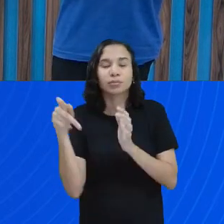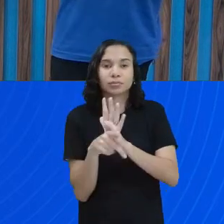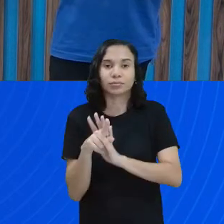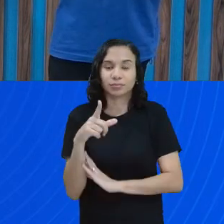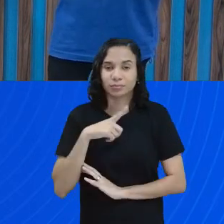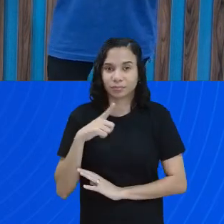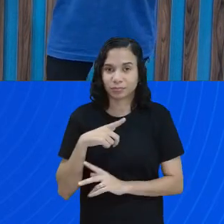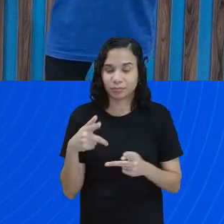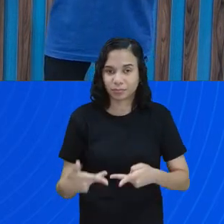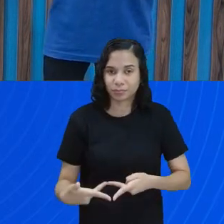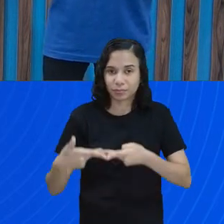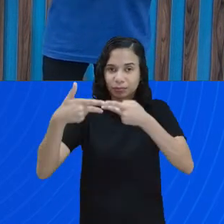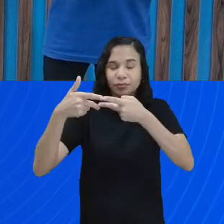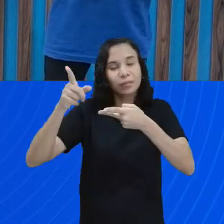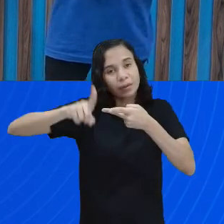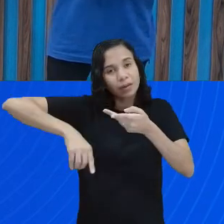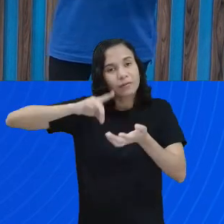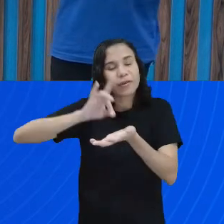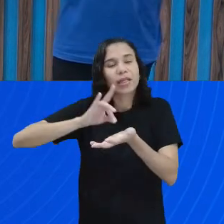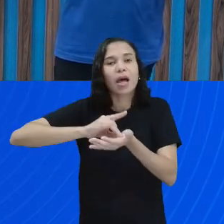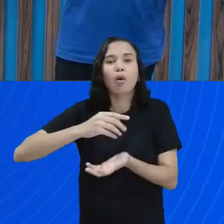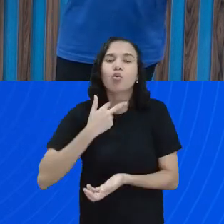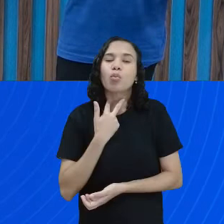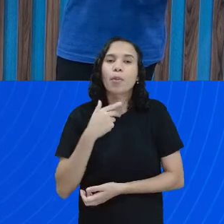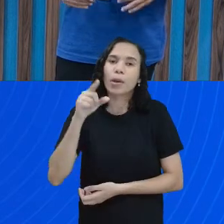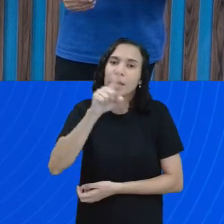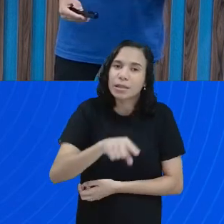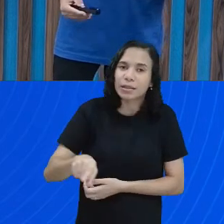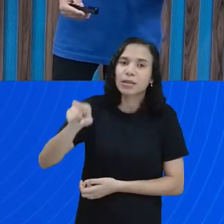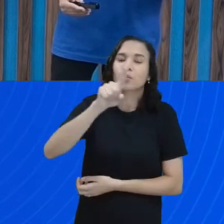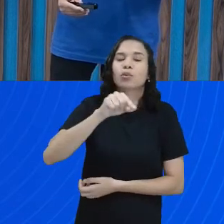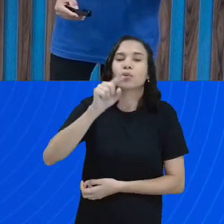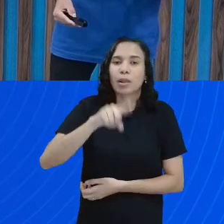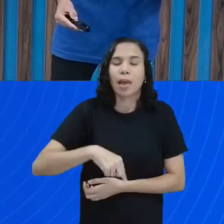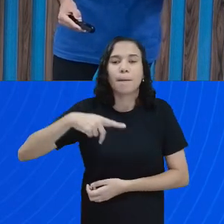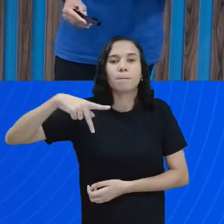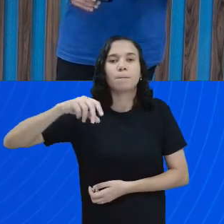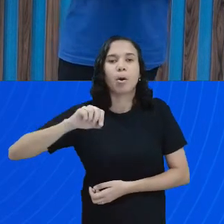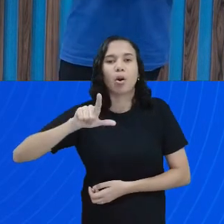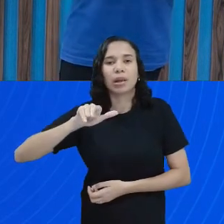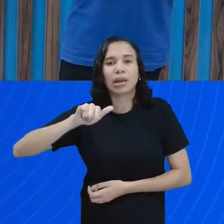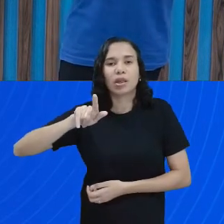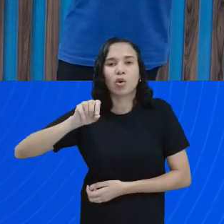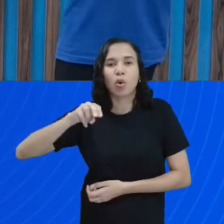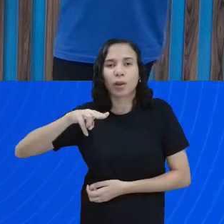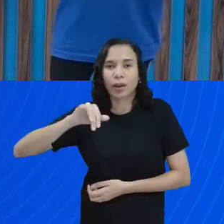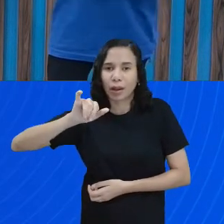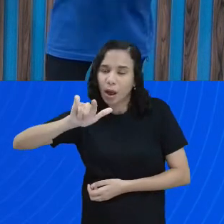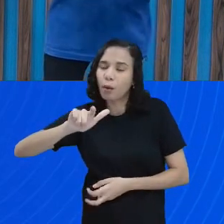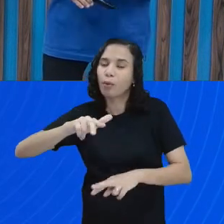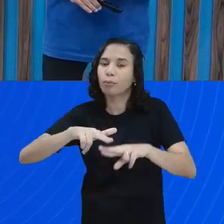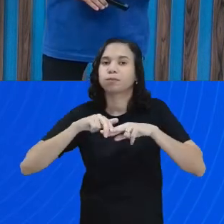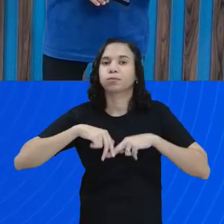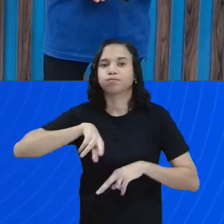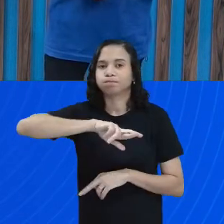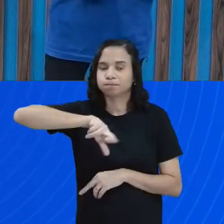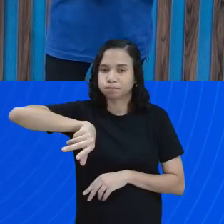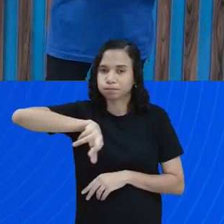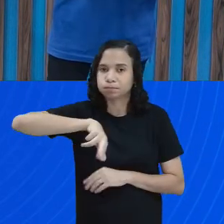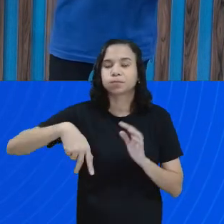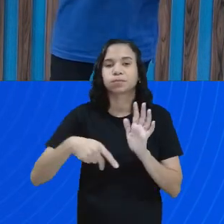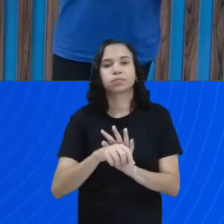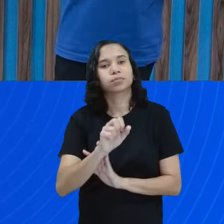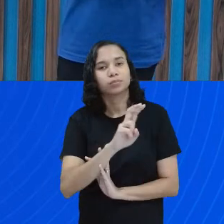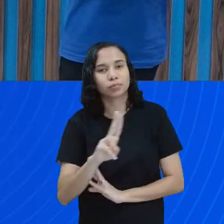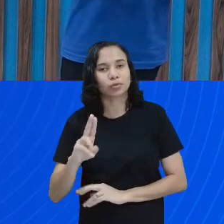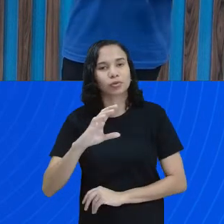e o prisma, ele vai em si, não pode ser um círculo, ele vai ser em forma poligonal, tá bom? Por isso que o prisma não é chamado aí